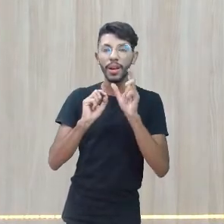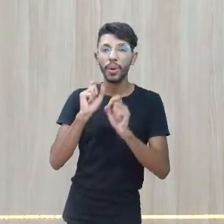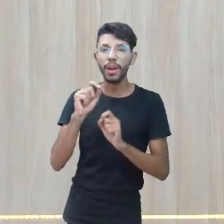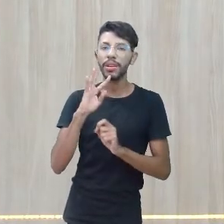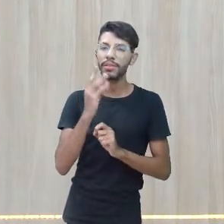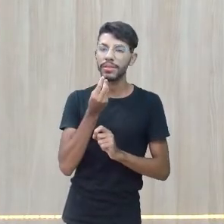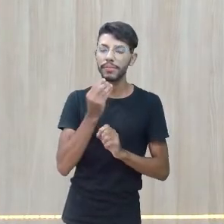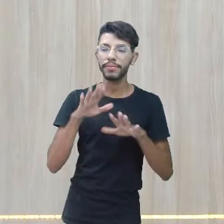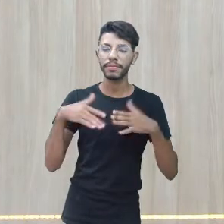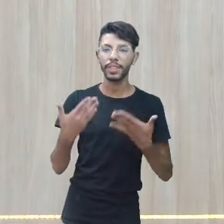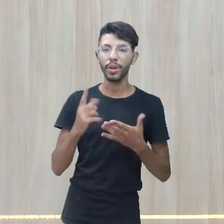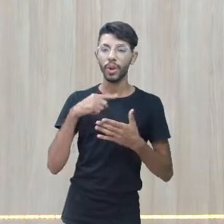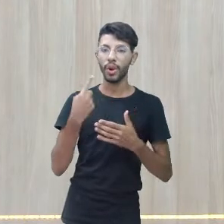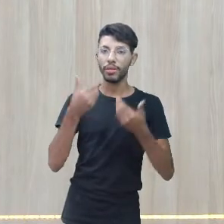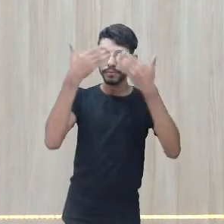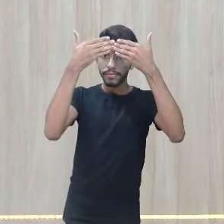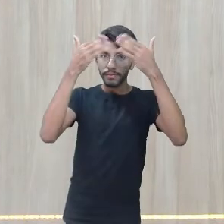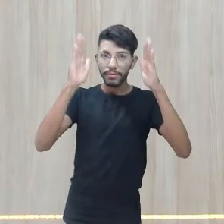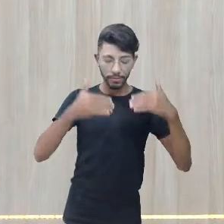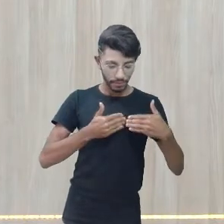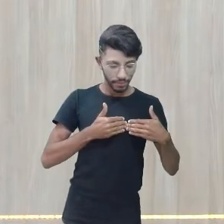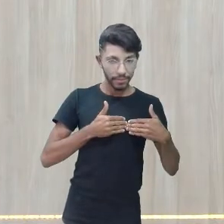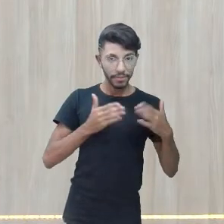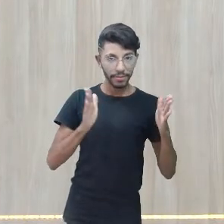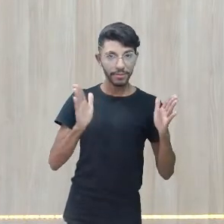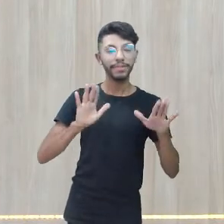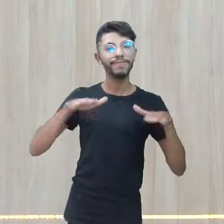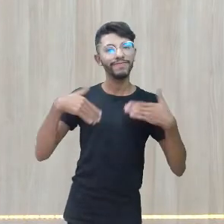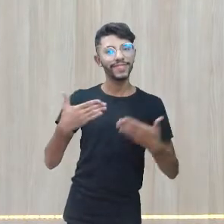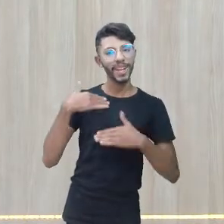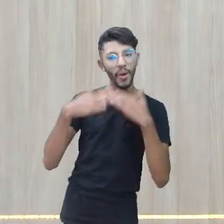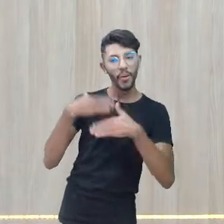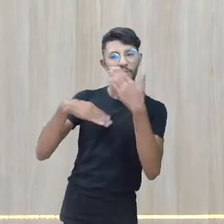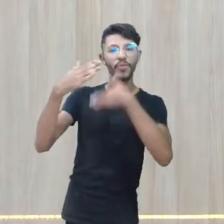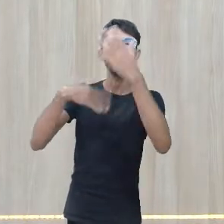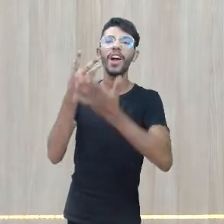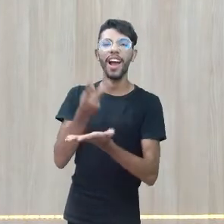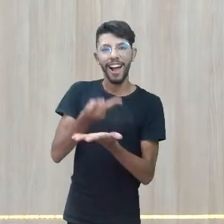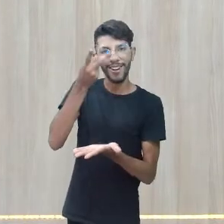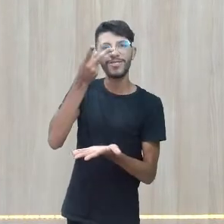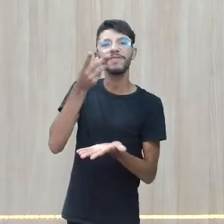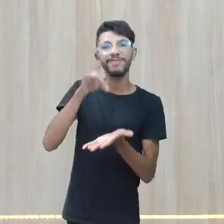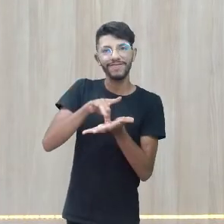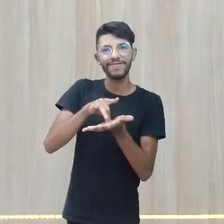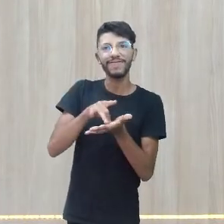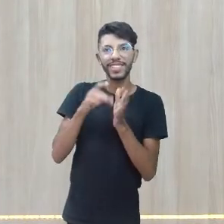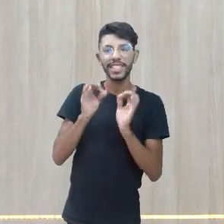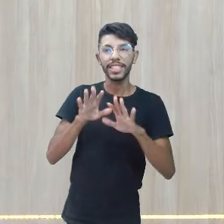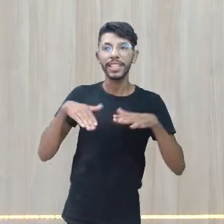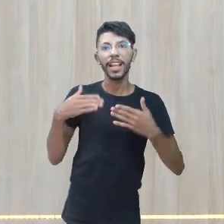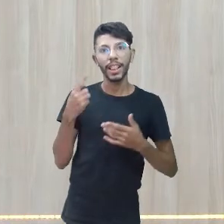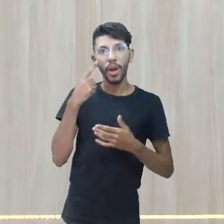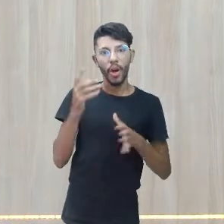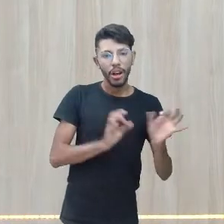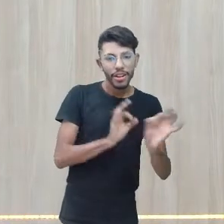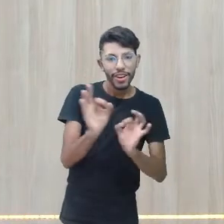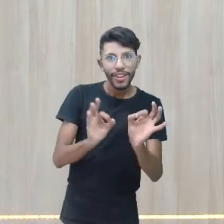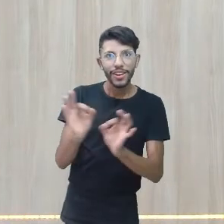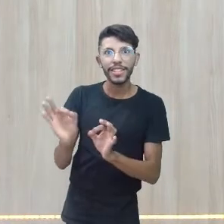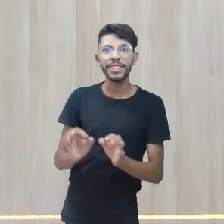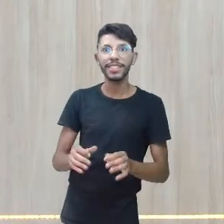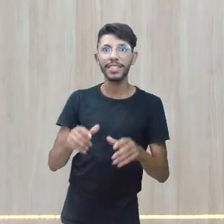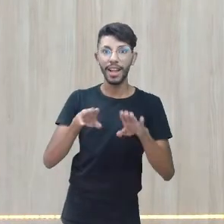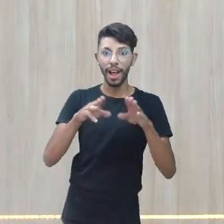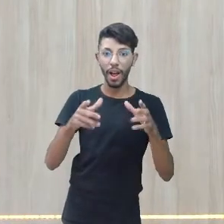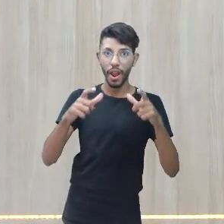nossa mente, o crescimento acontece. Então, prepara aí o seu ambiente, prepara a sua